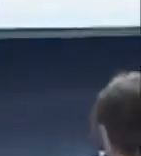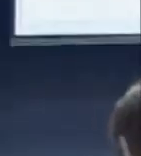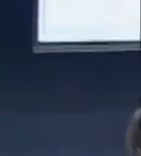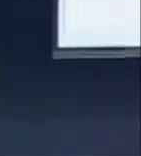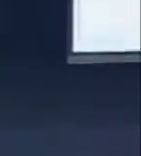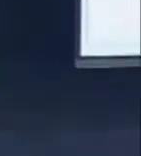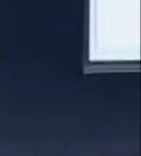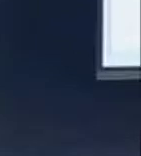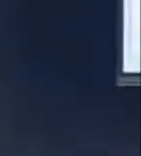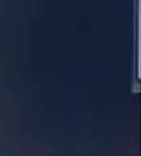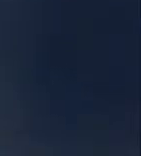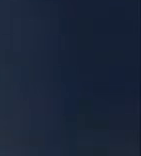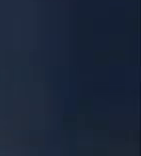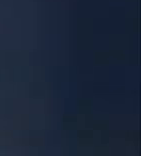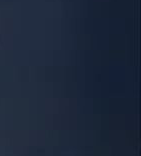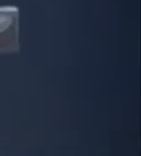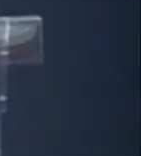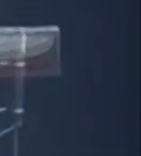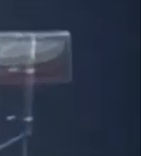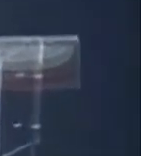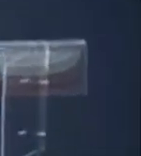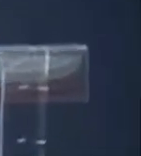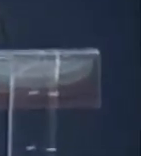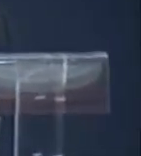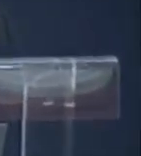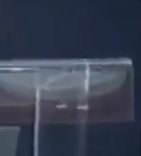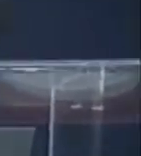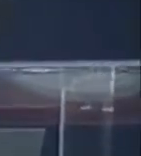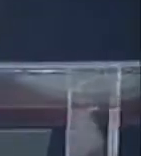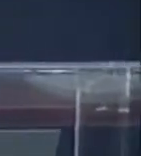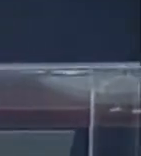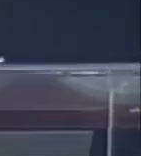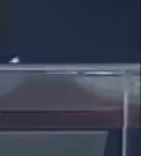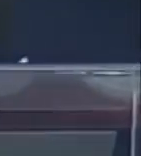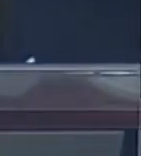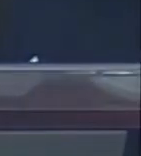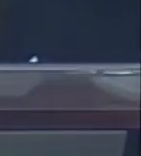eu posso fazer as coisas aí